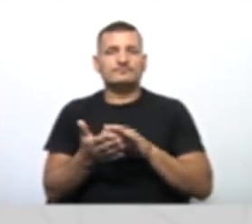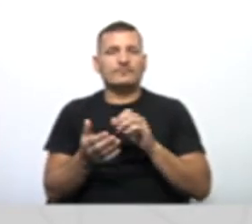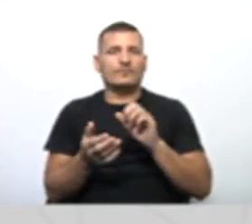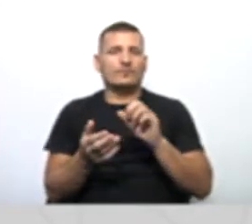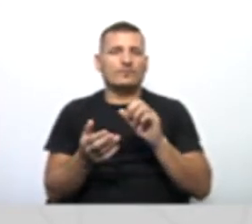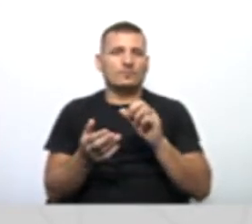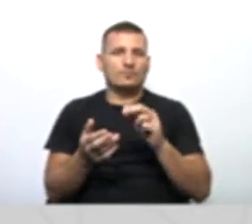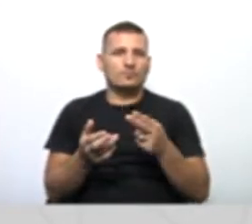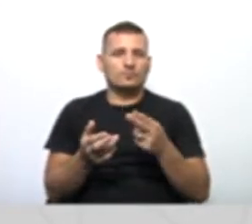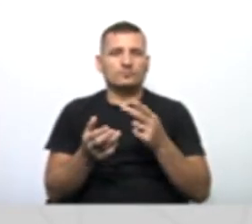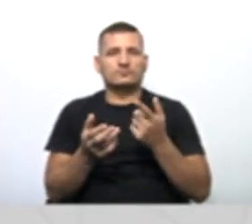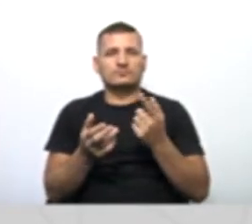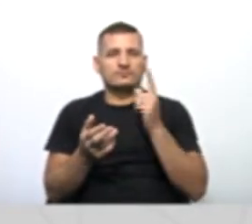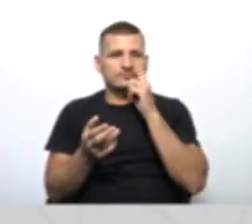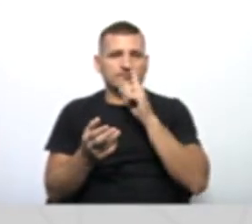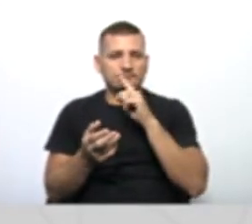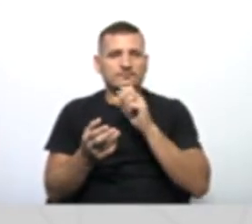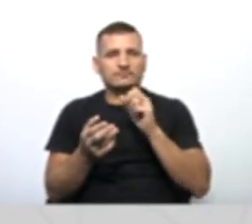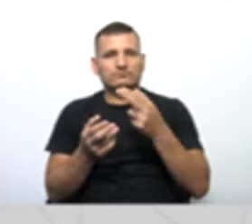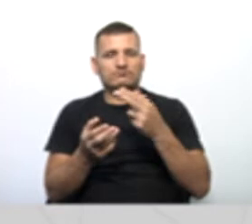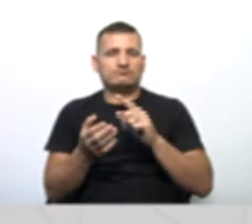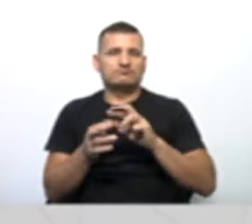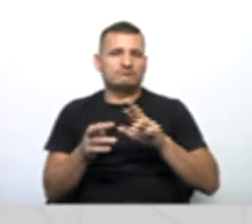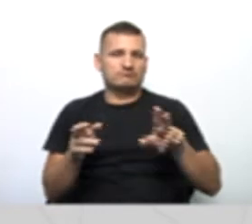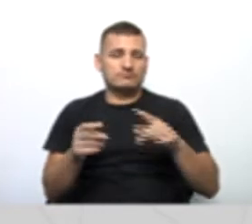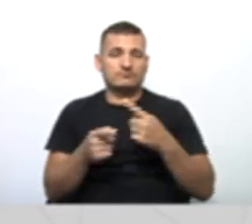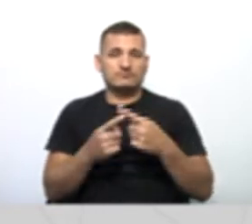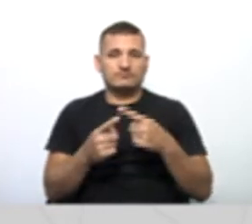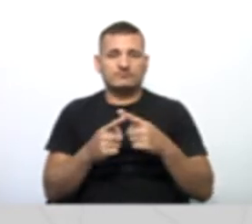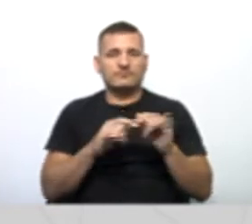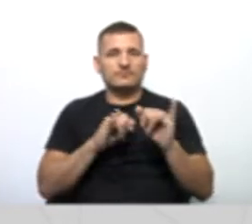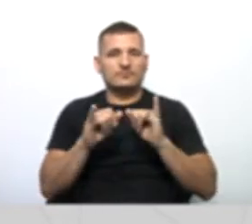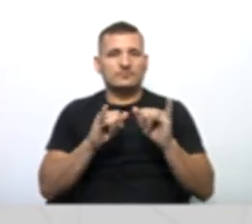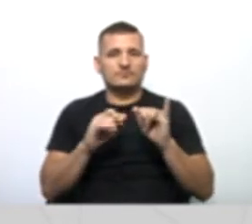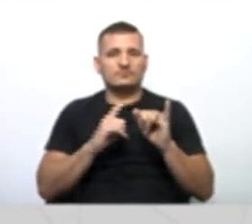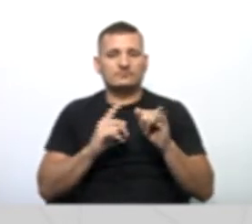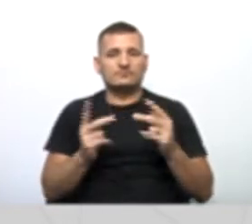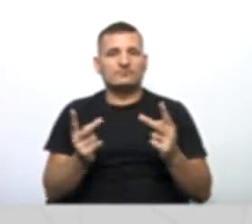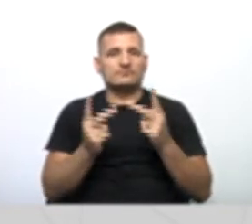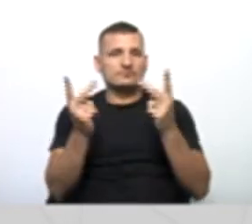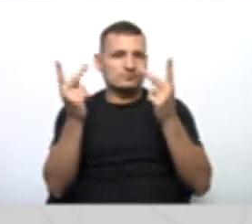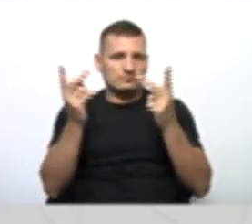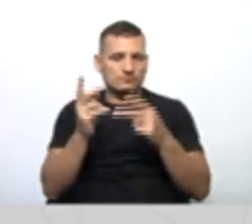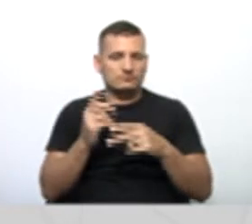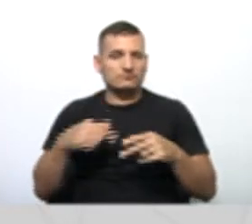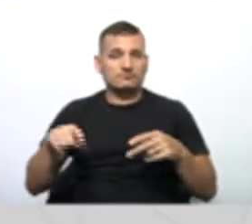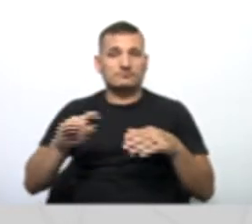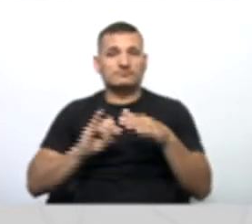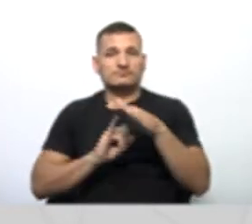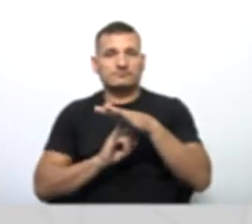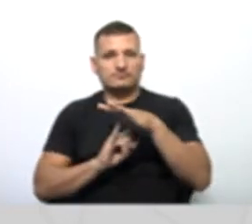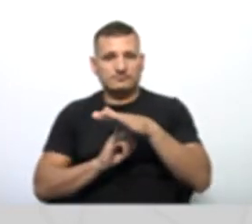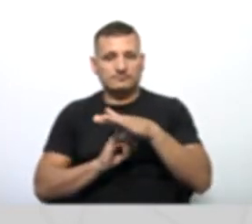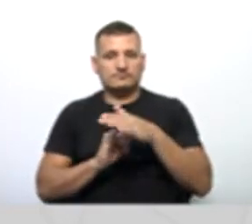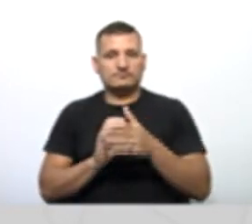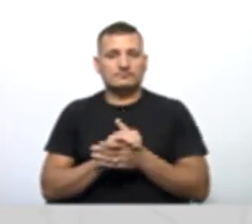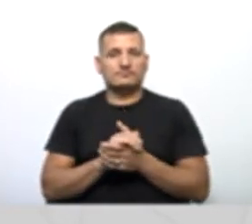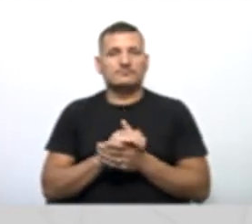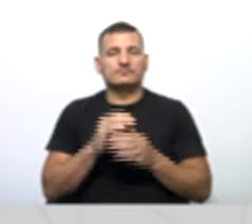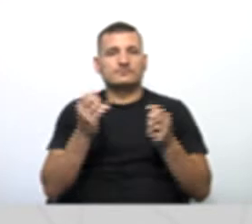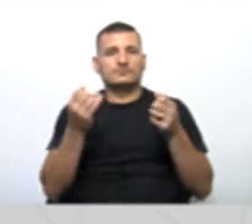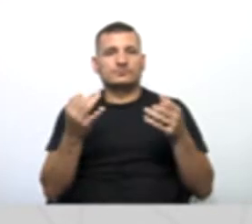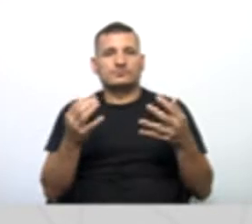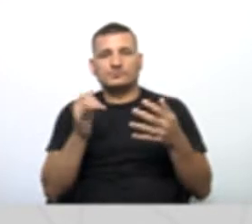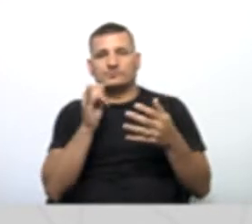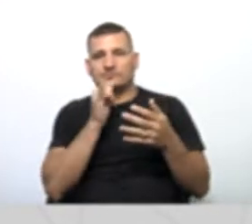seja prejudicado por falhas, porque a informação é o que tem valor hoje para as organizações. A gente até trouxe o exemplo da casa, né, professor? O